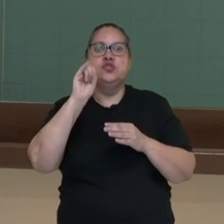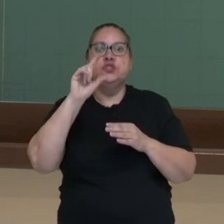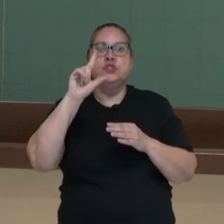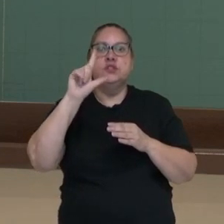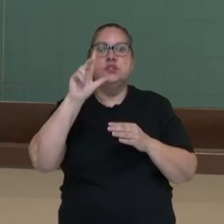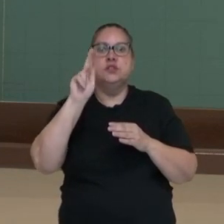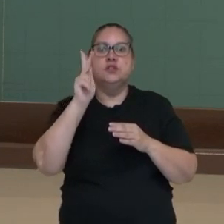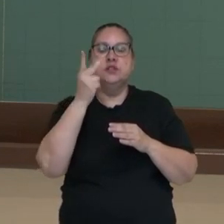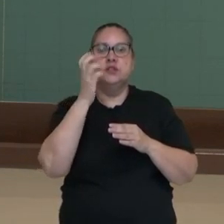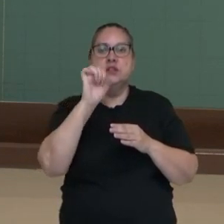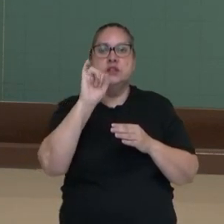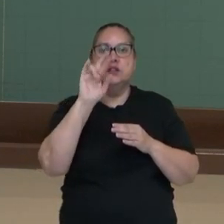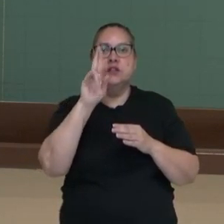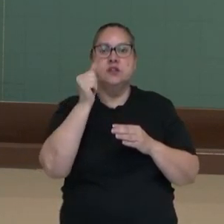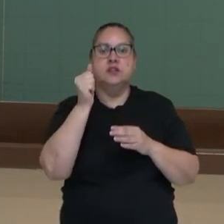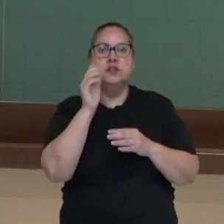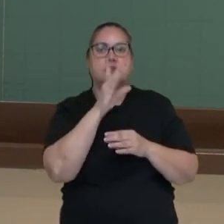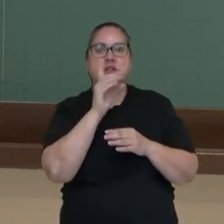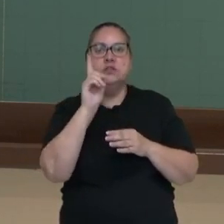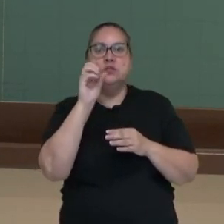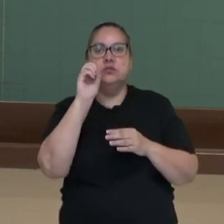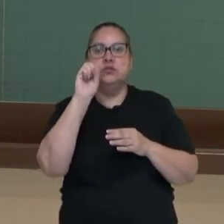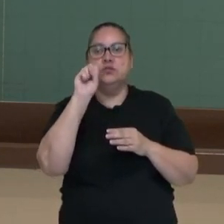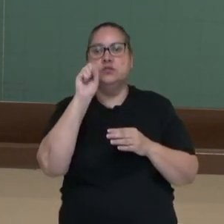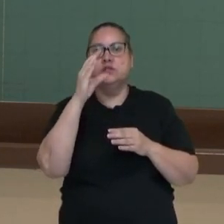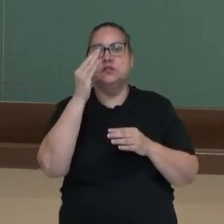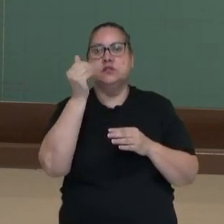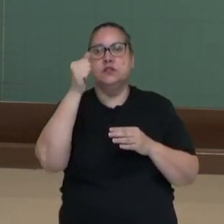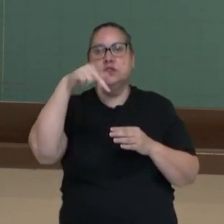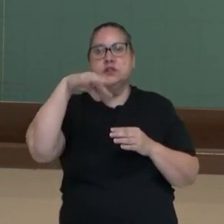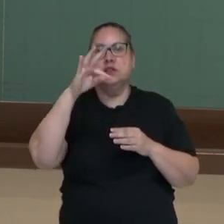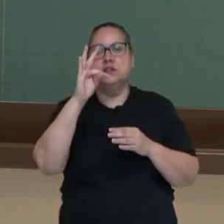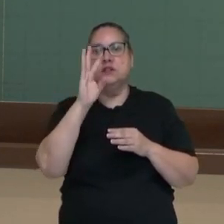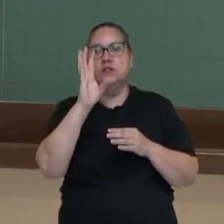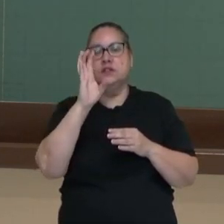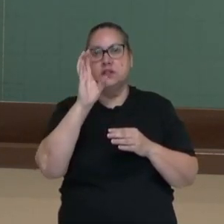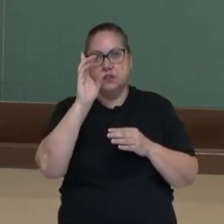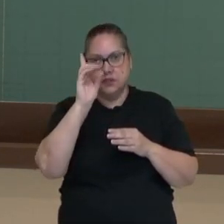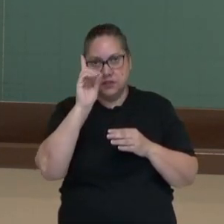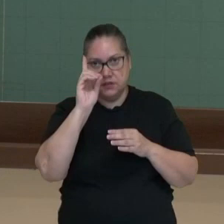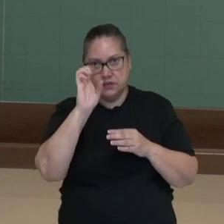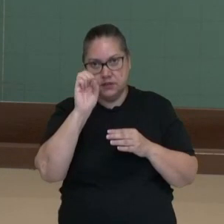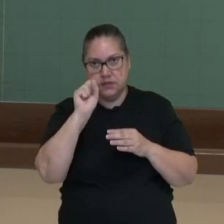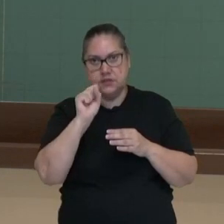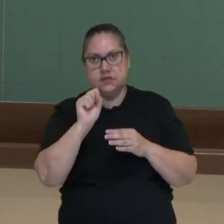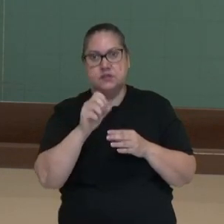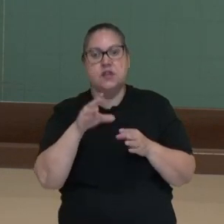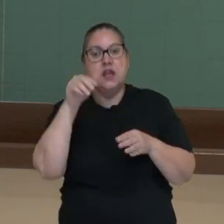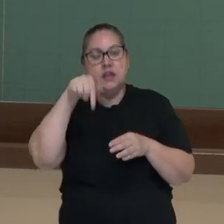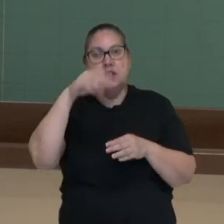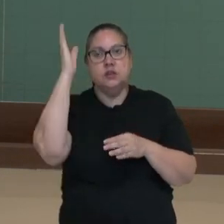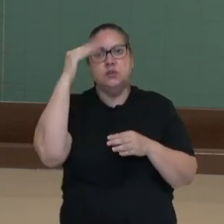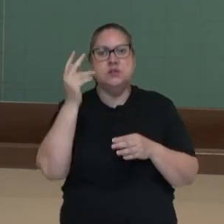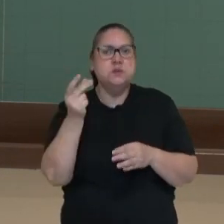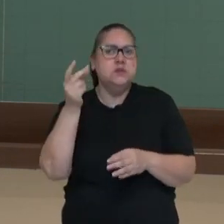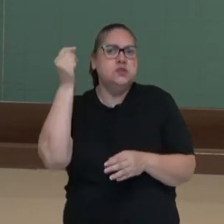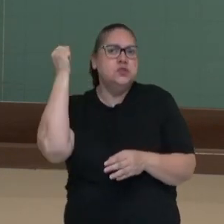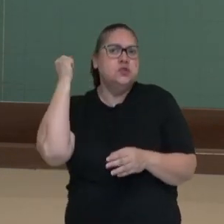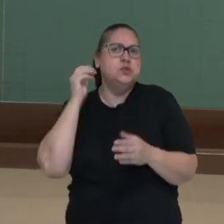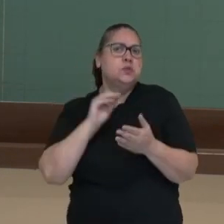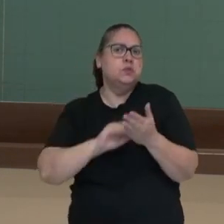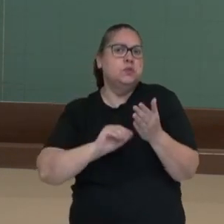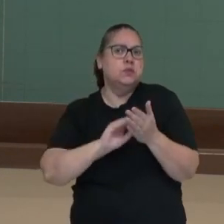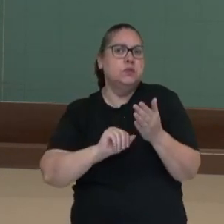existe essa diferenciação pelo tempo de formação, por o quanto ele é antigo nesse sentido. Então isso